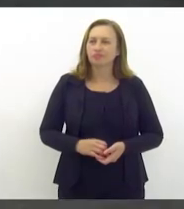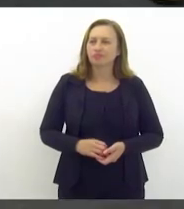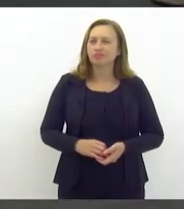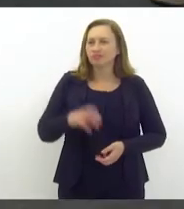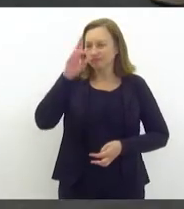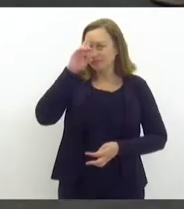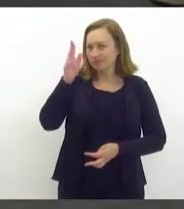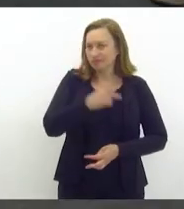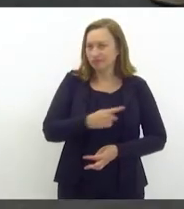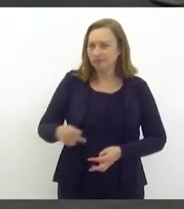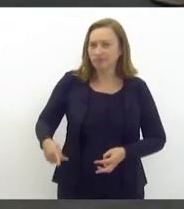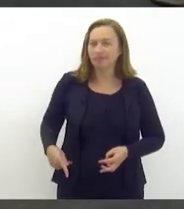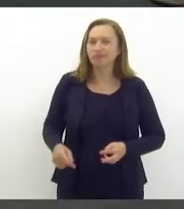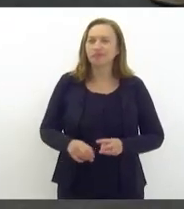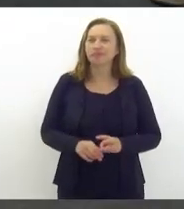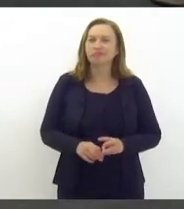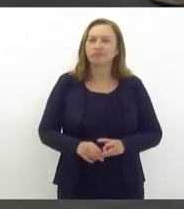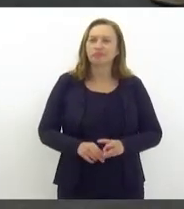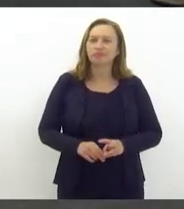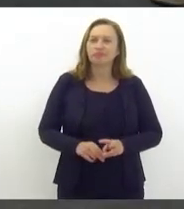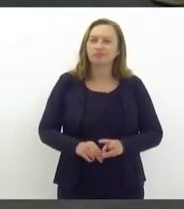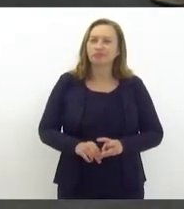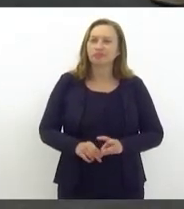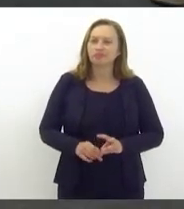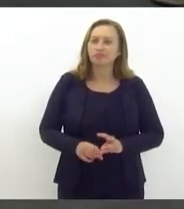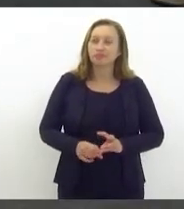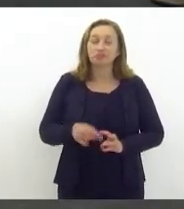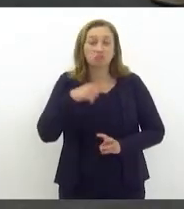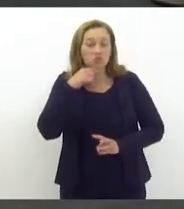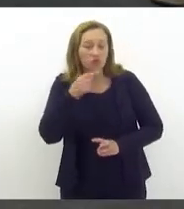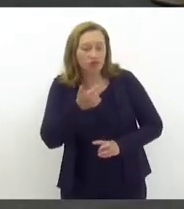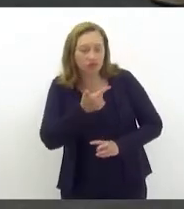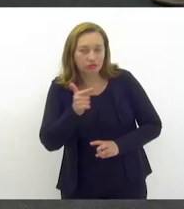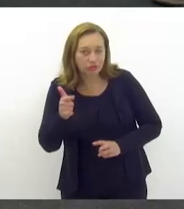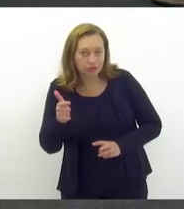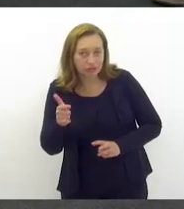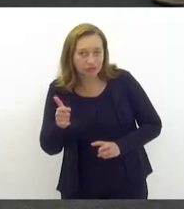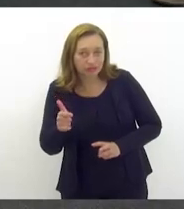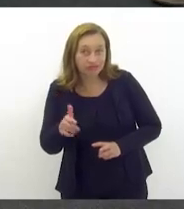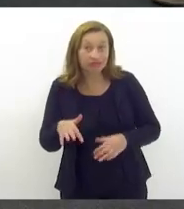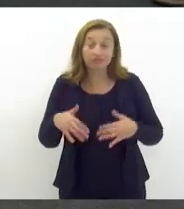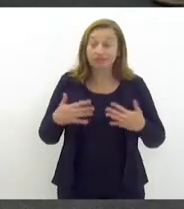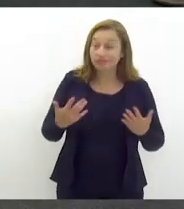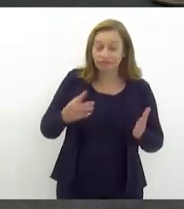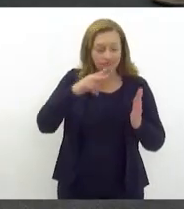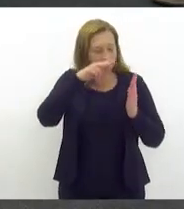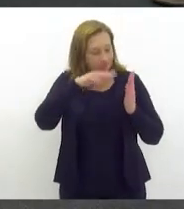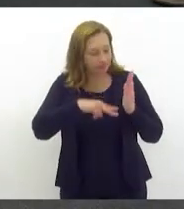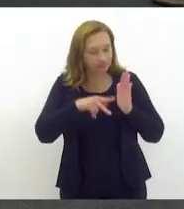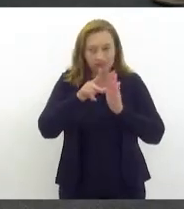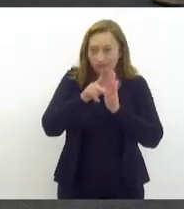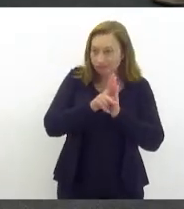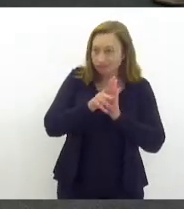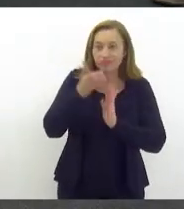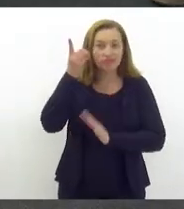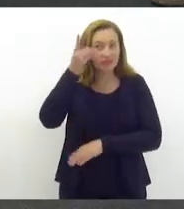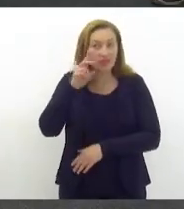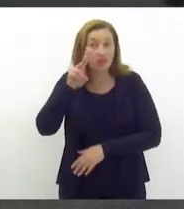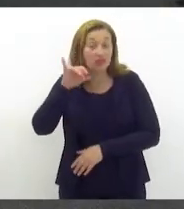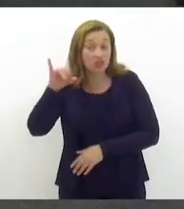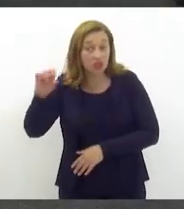Senhor presidente, eu não tive dúvidas quando li o projeto do deputado